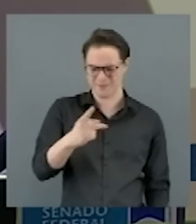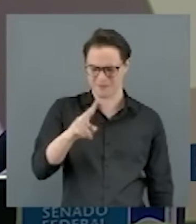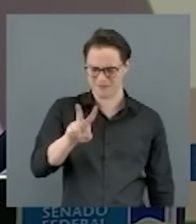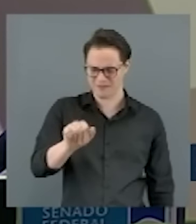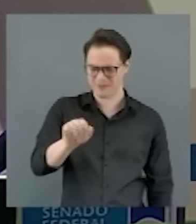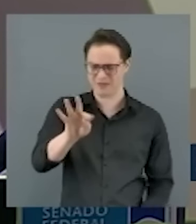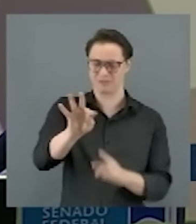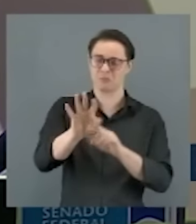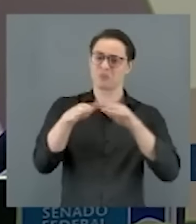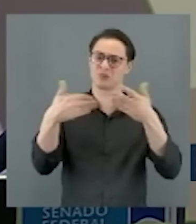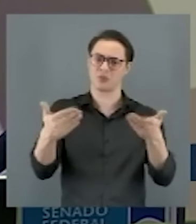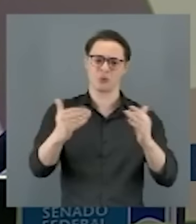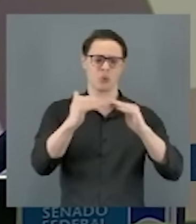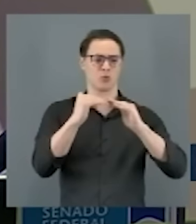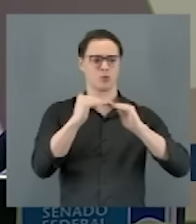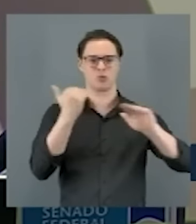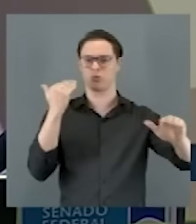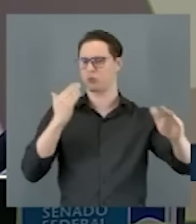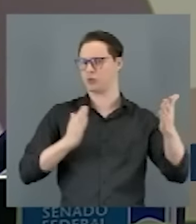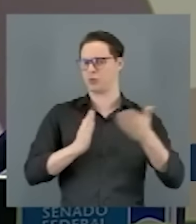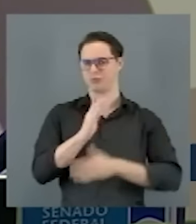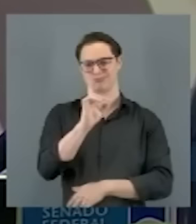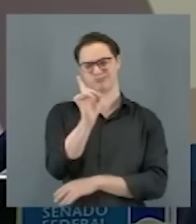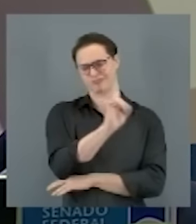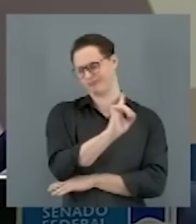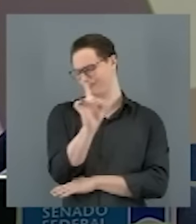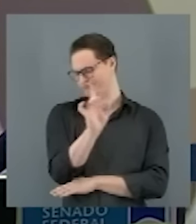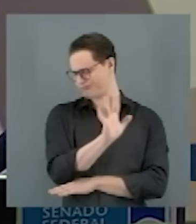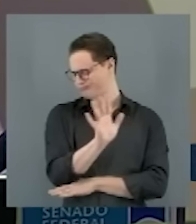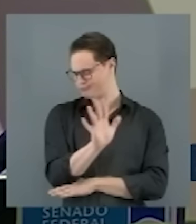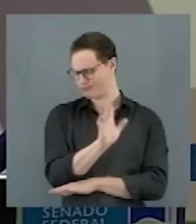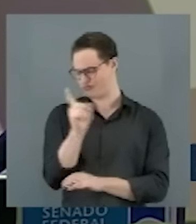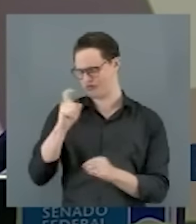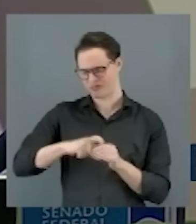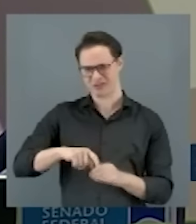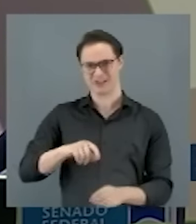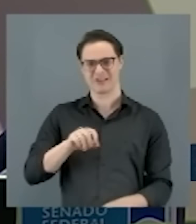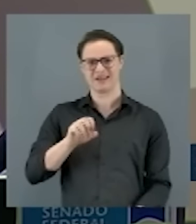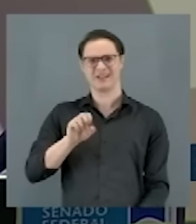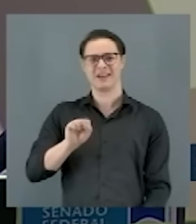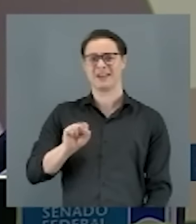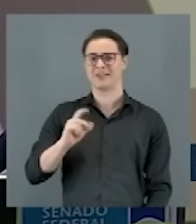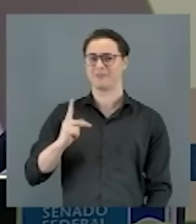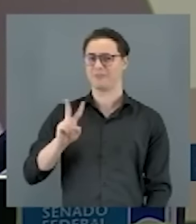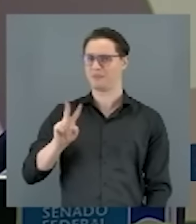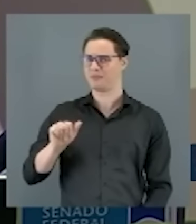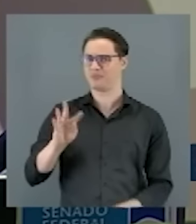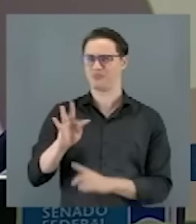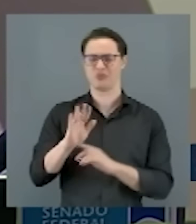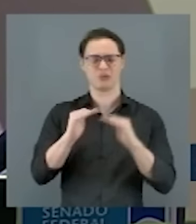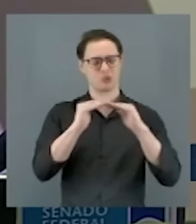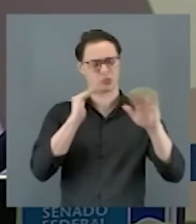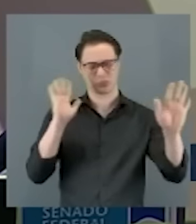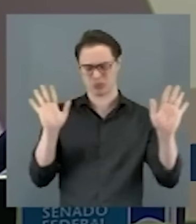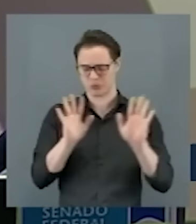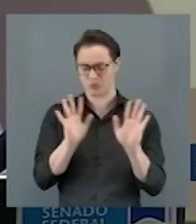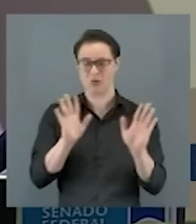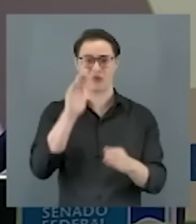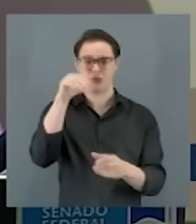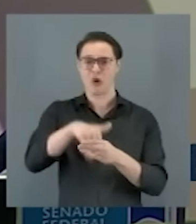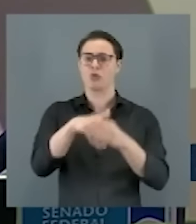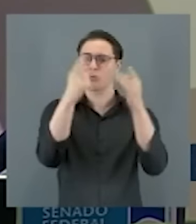posição é contrária à aprovação do retorno do seguro DPVAT. Votarei contra. E